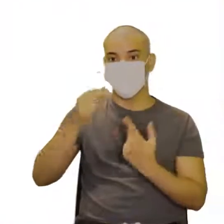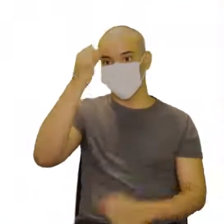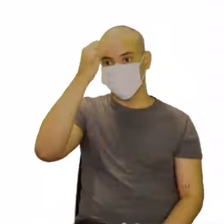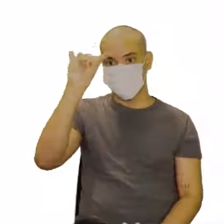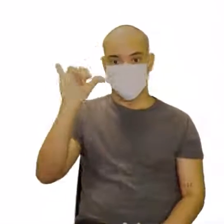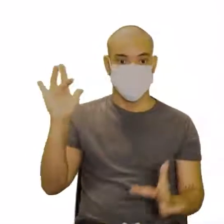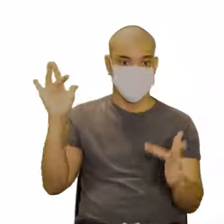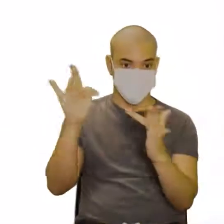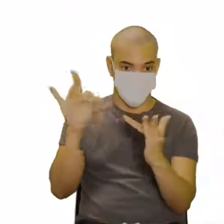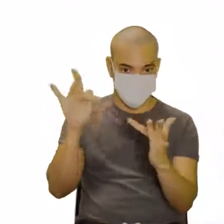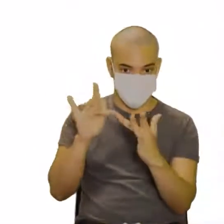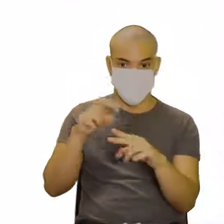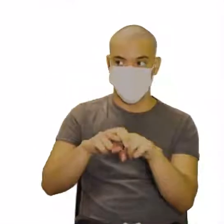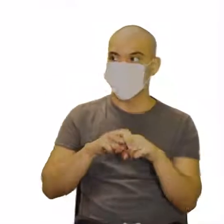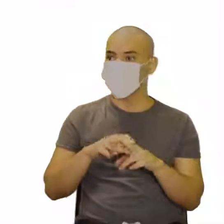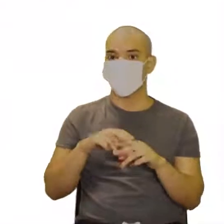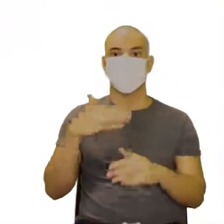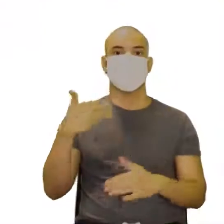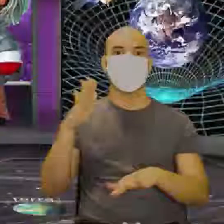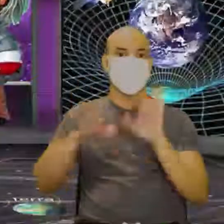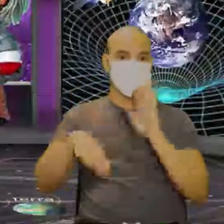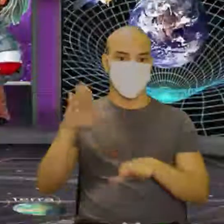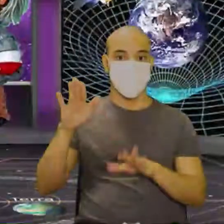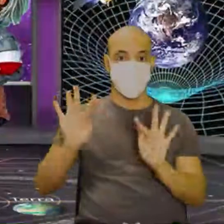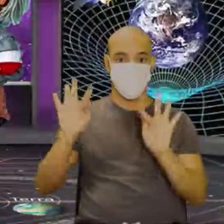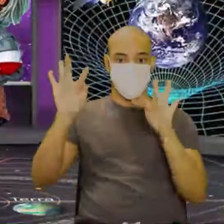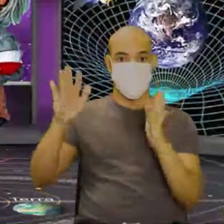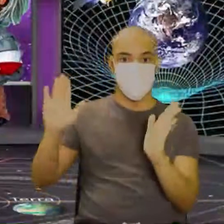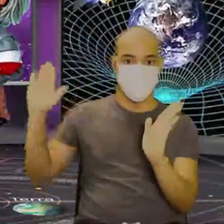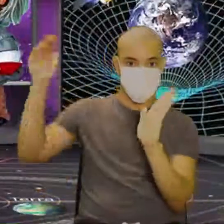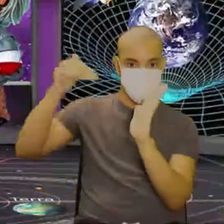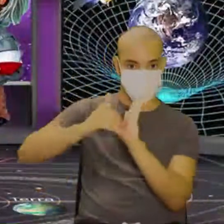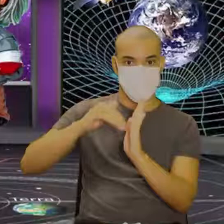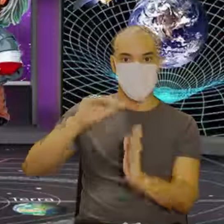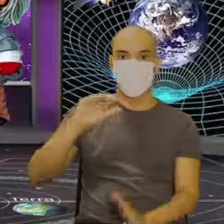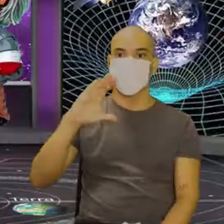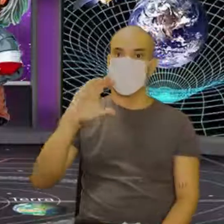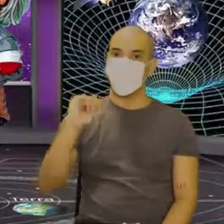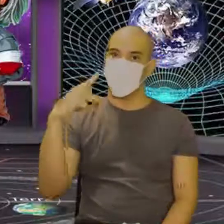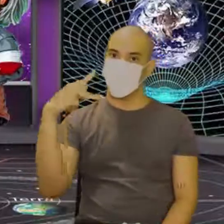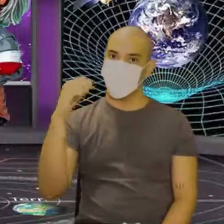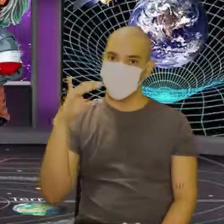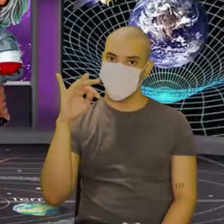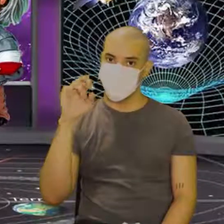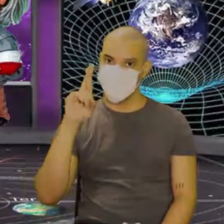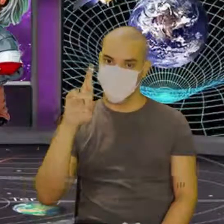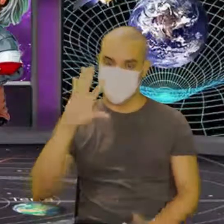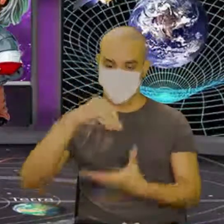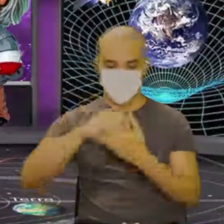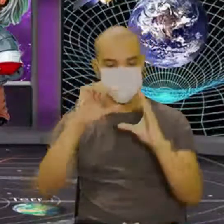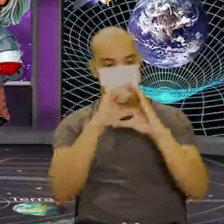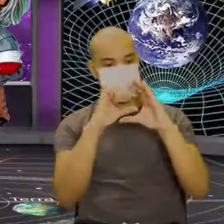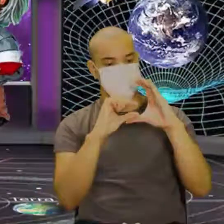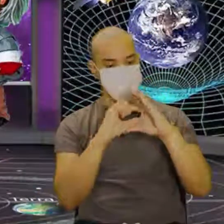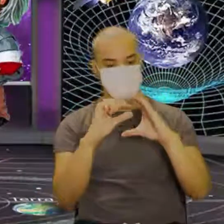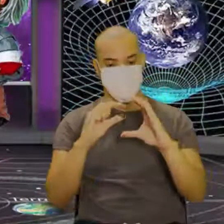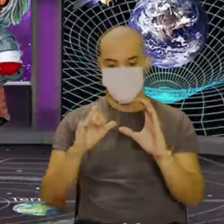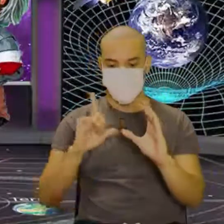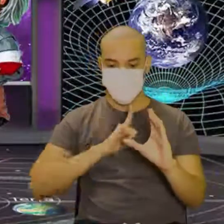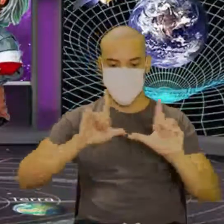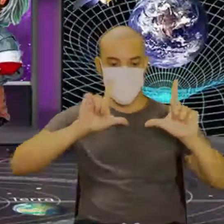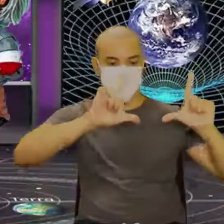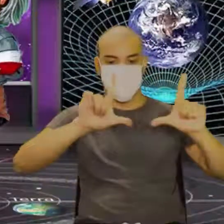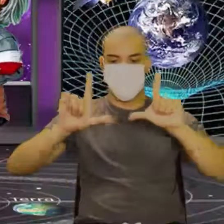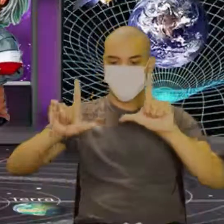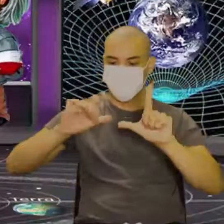toquem. Então, dependendo, pessoal, da finalidade aí do capacitor, aquele material dielétrico que fica entre as placas,